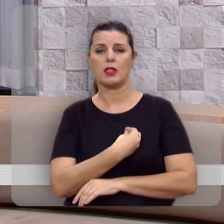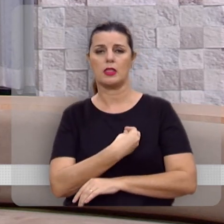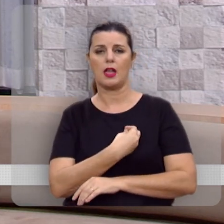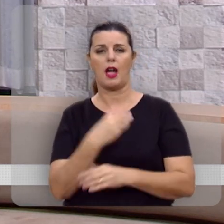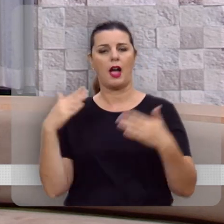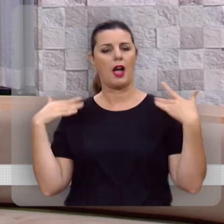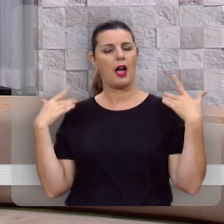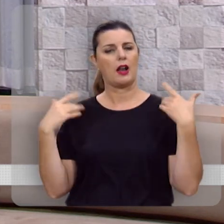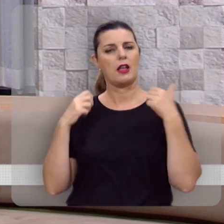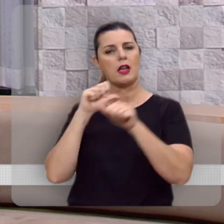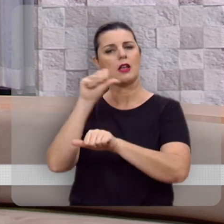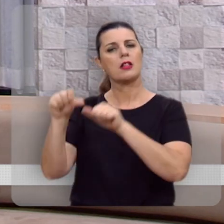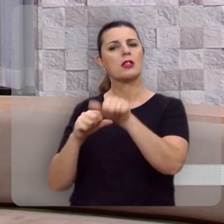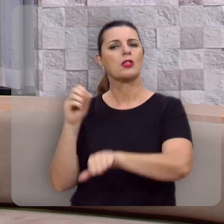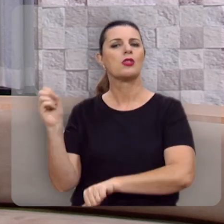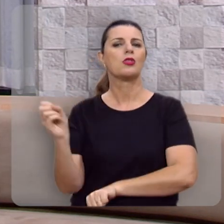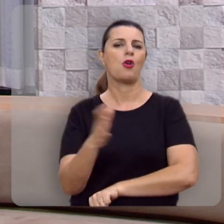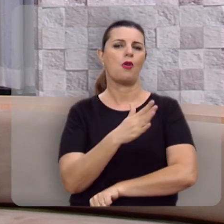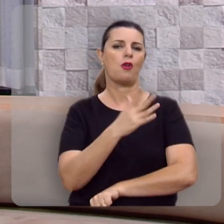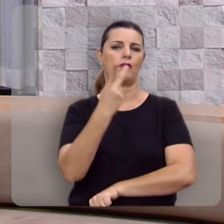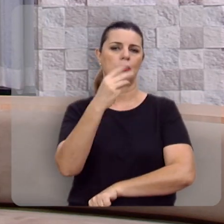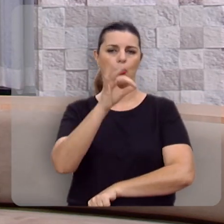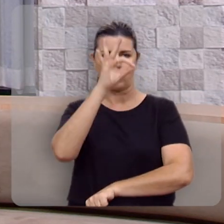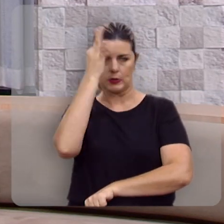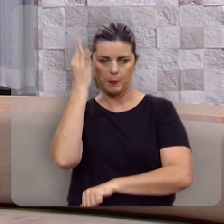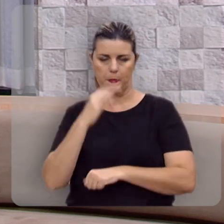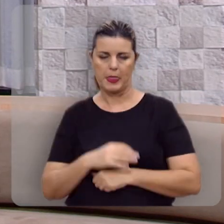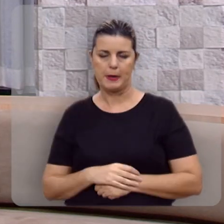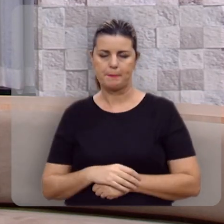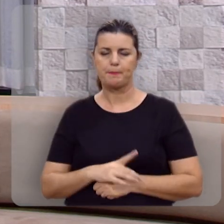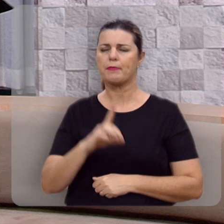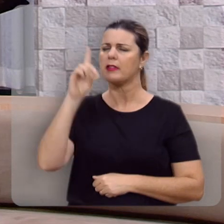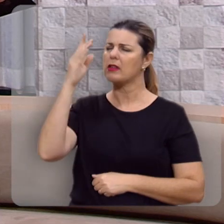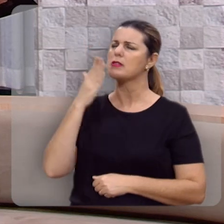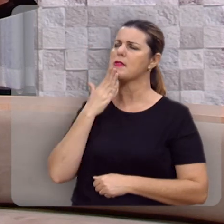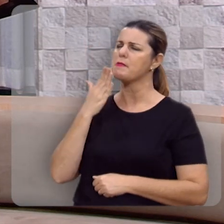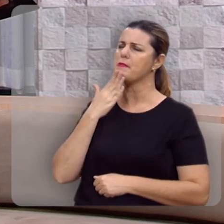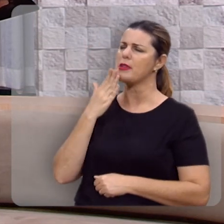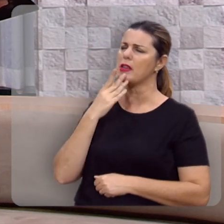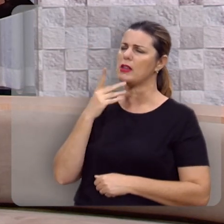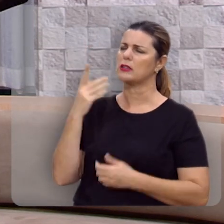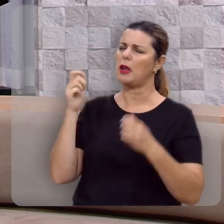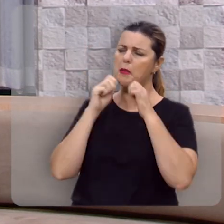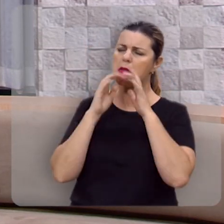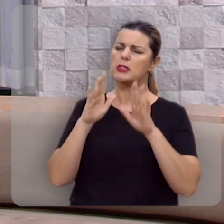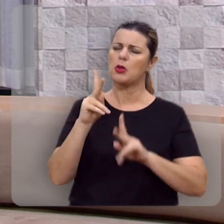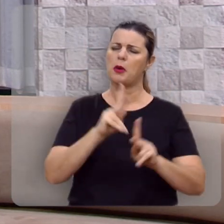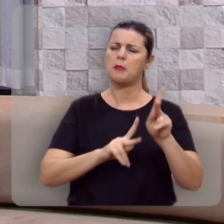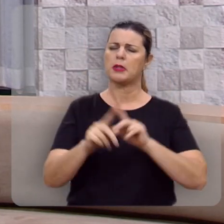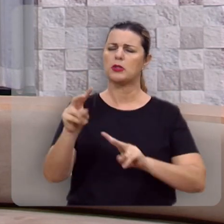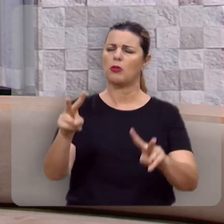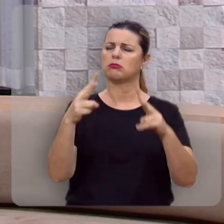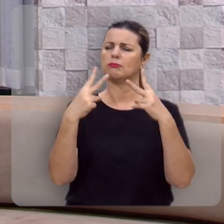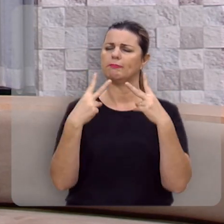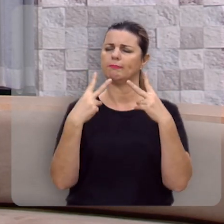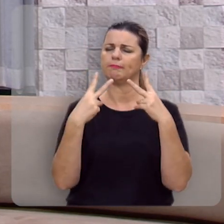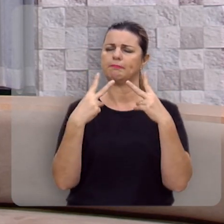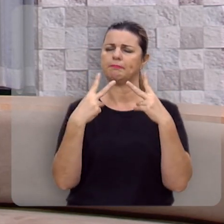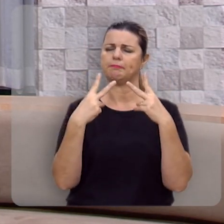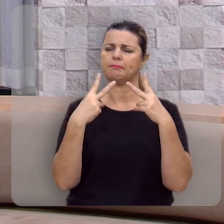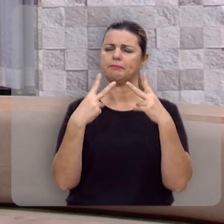alegrar em restaurar a sua sorte. Deus, eu te peço que tu abençoes as pessoas que estão nos